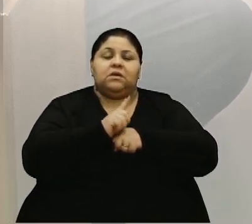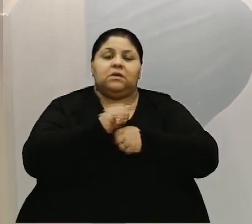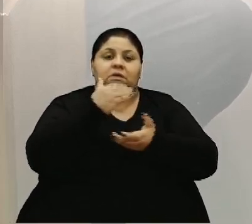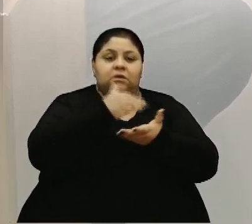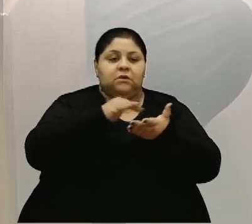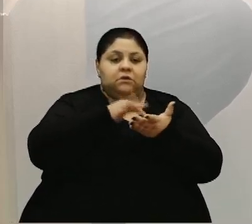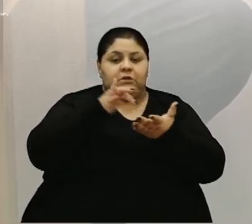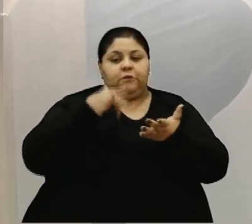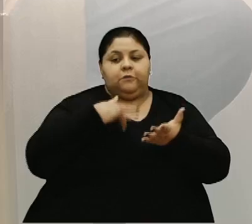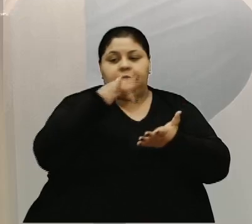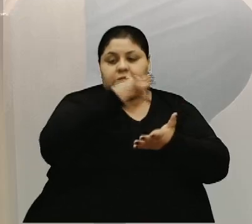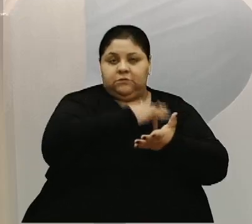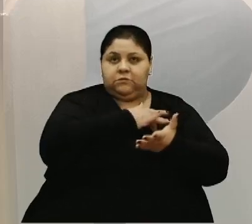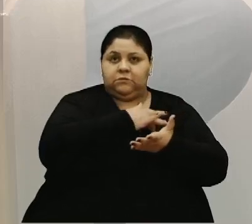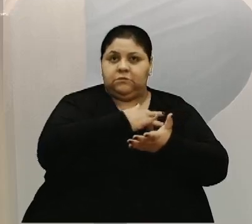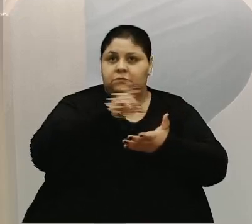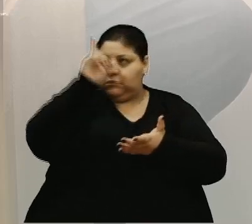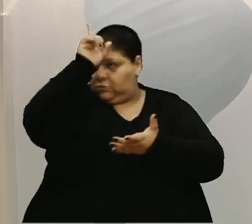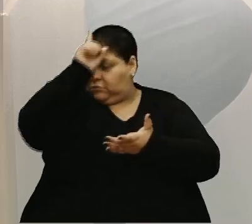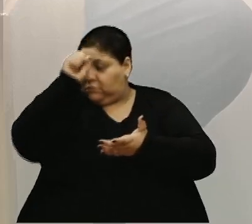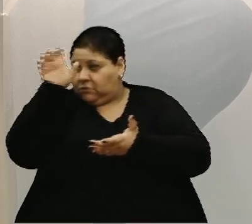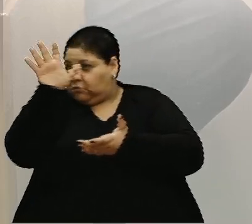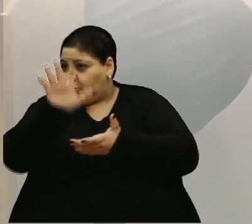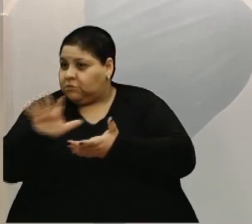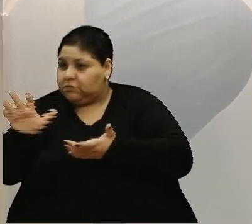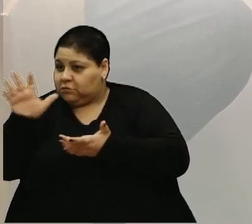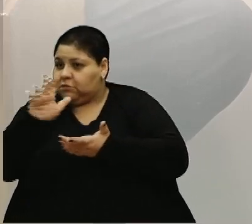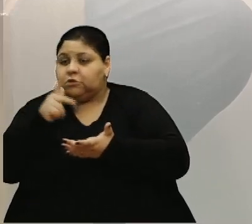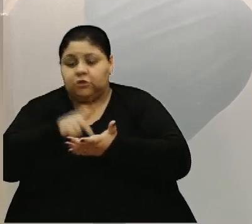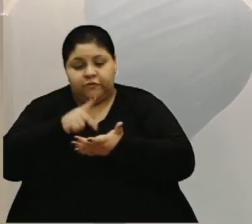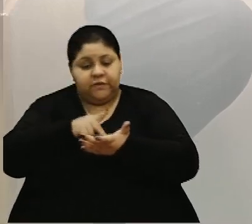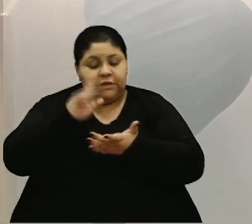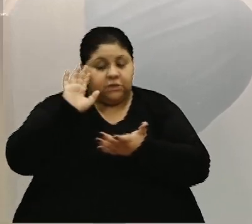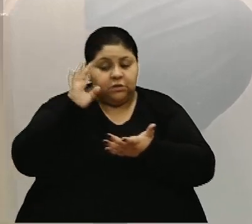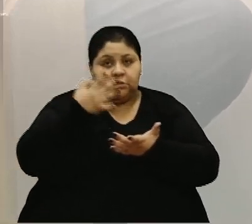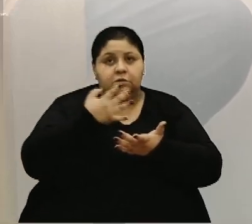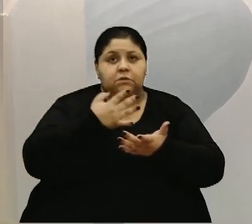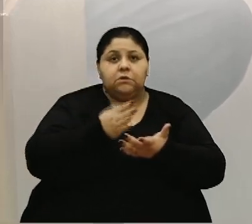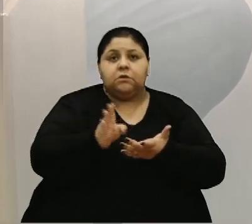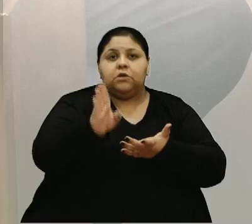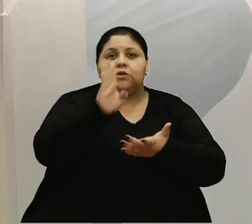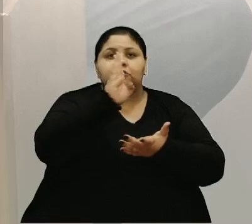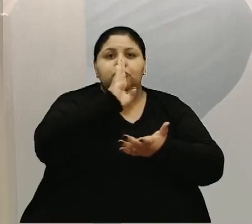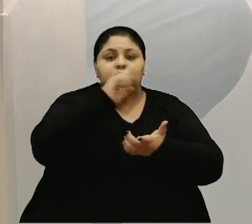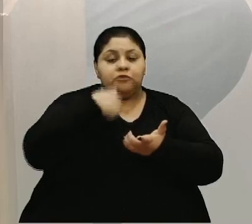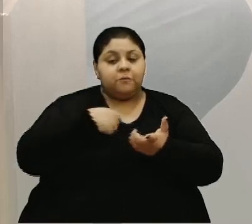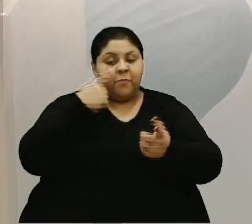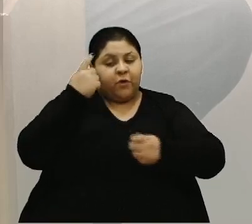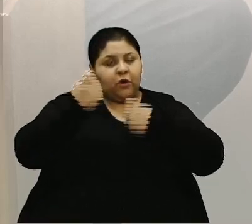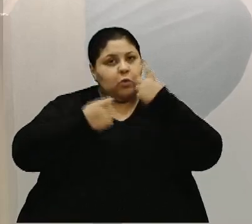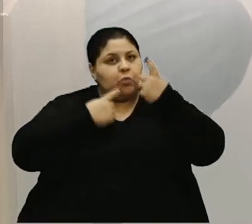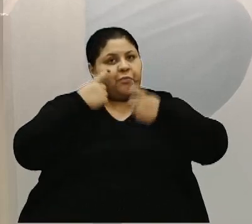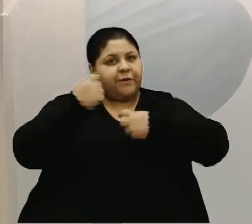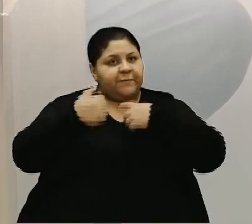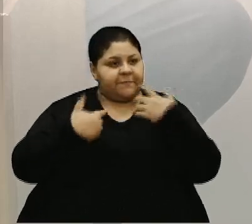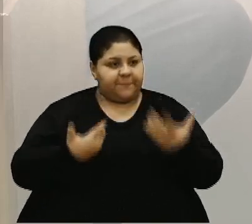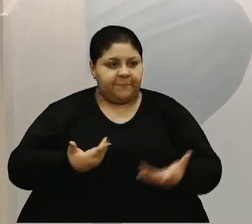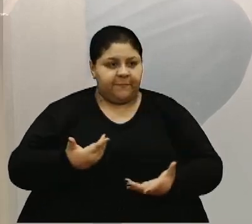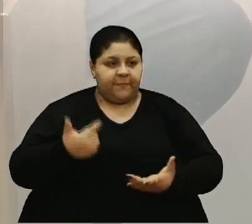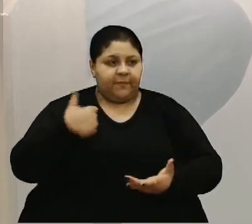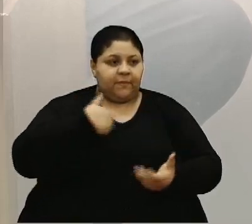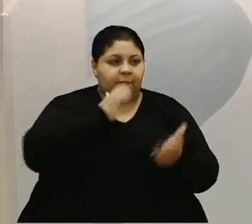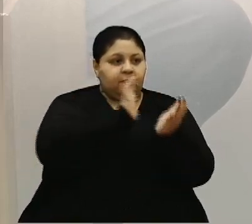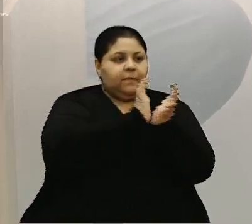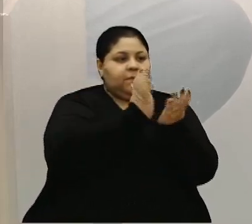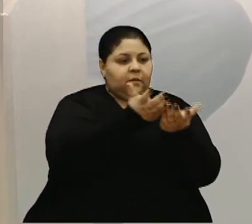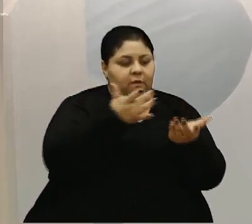de Saúde como do Hospital Geral, para que isso realmente aconteça. O silêncio me preocupa. E eu, na Comissão de Saúde,